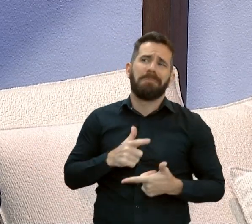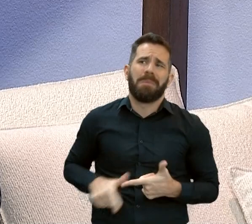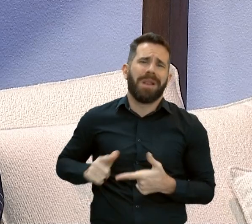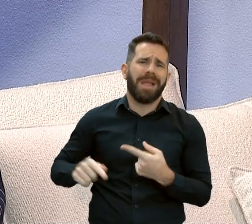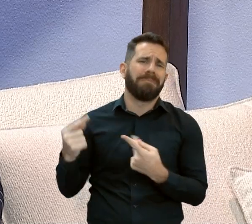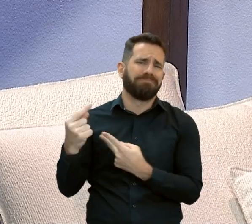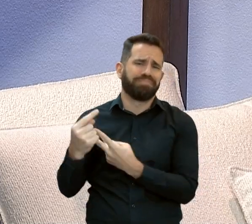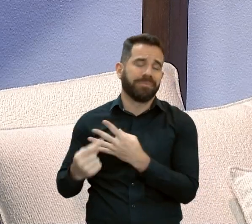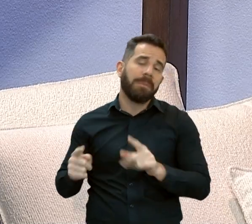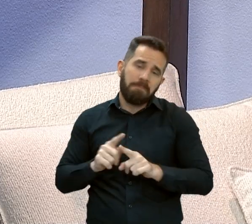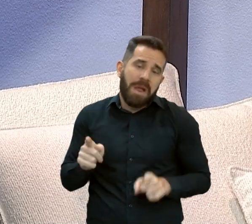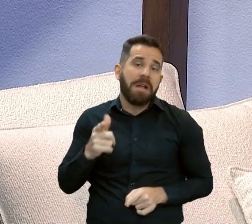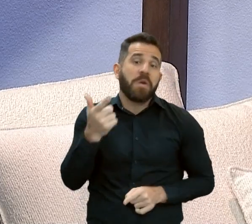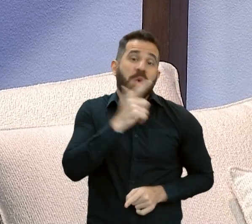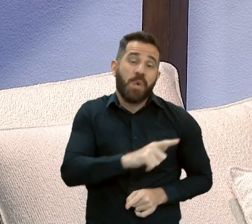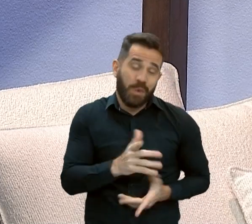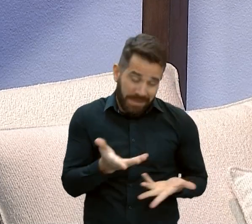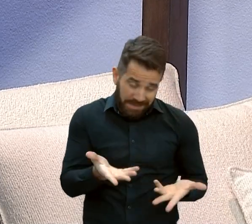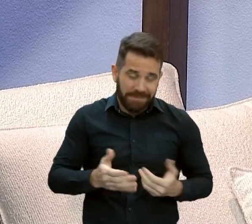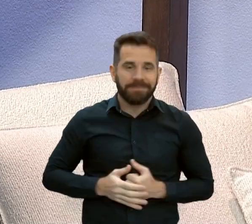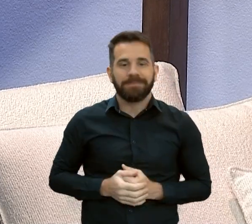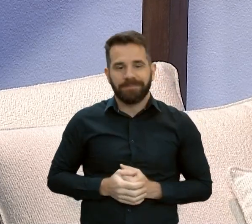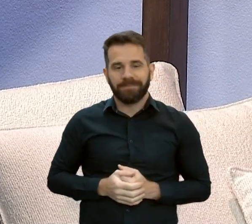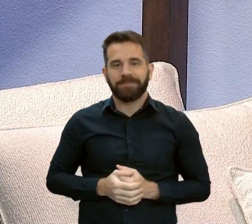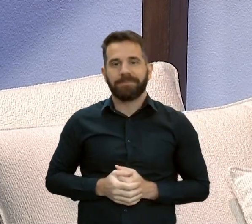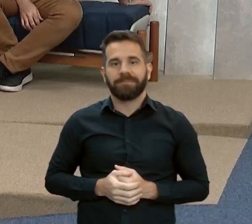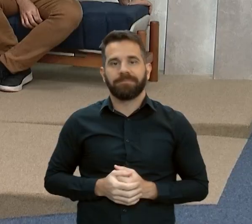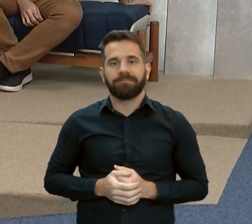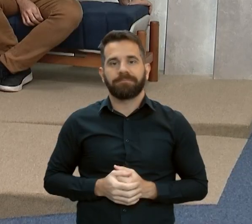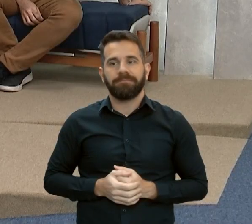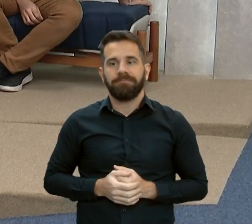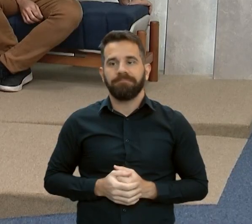está aí. E hoje com uma grandiosidade, né? Assim, a gente percebe que